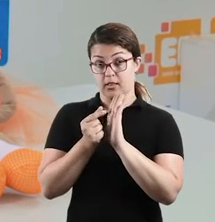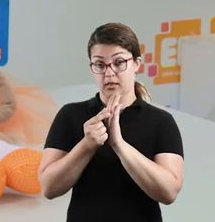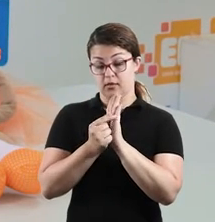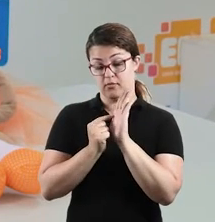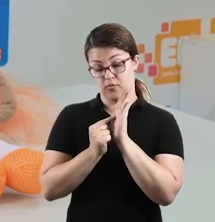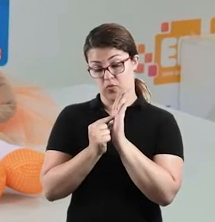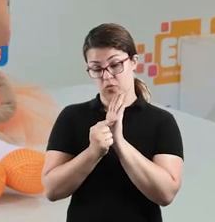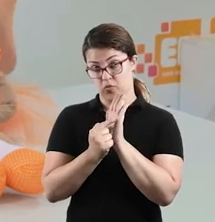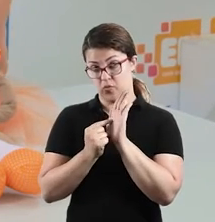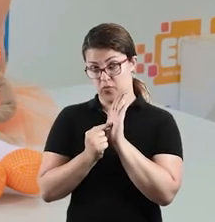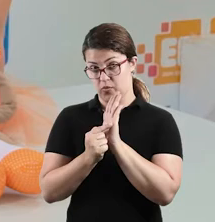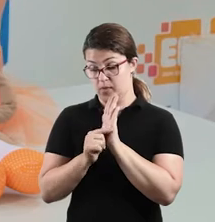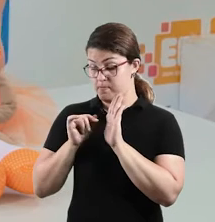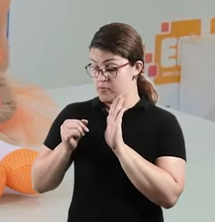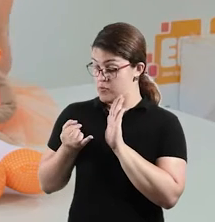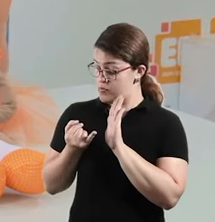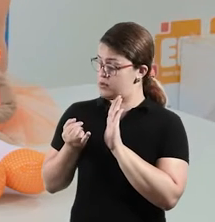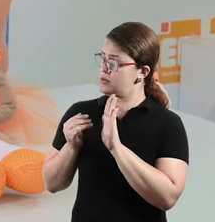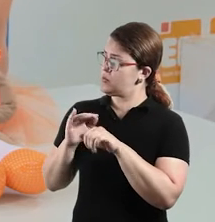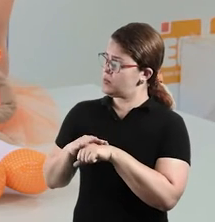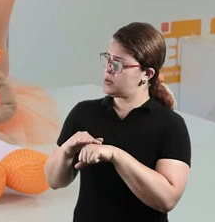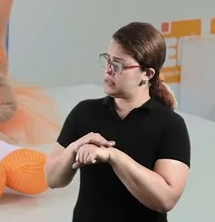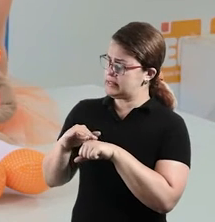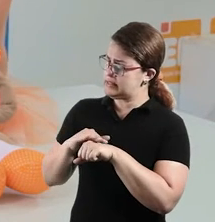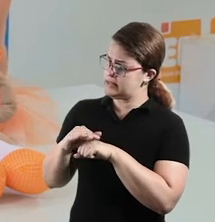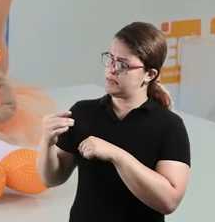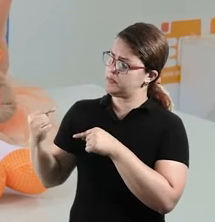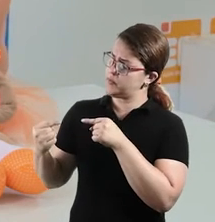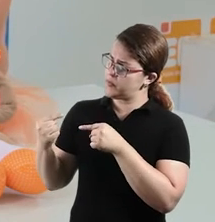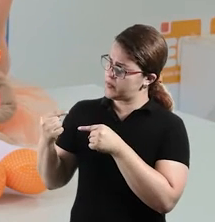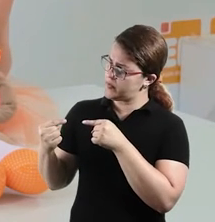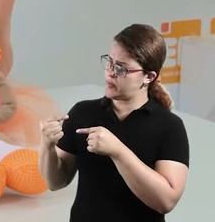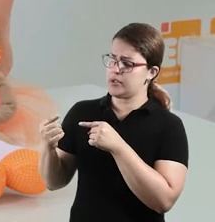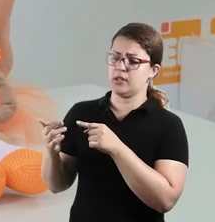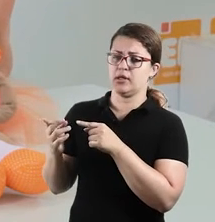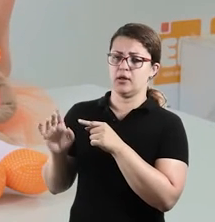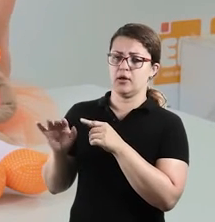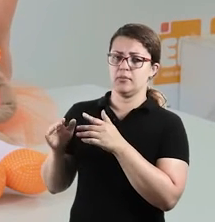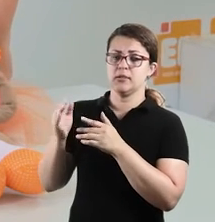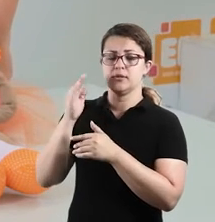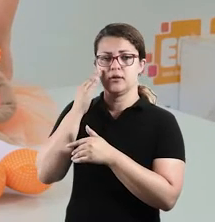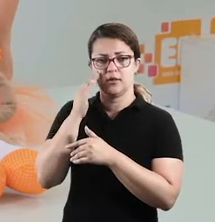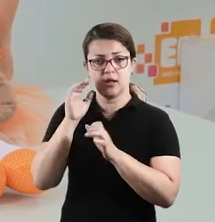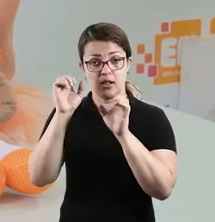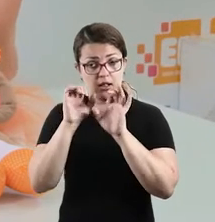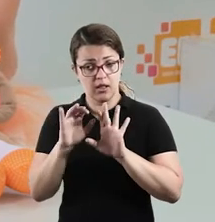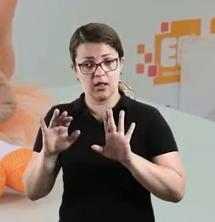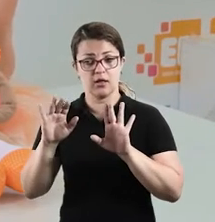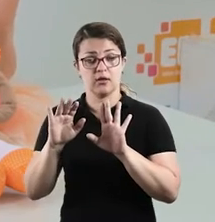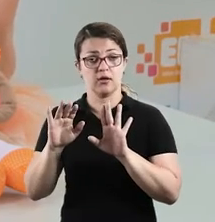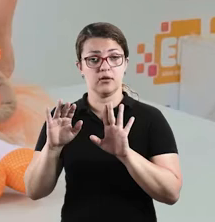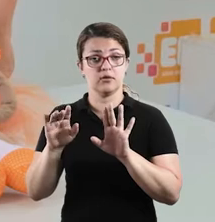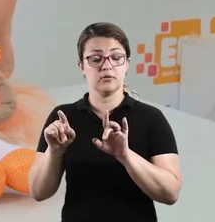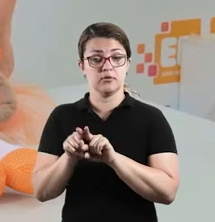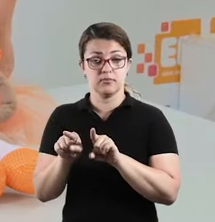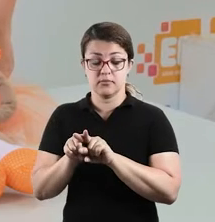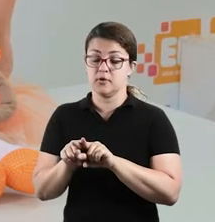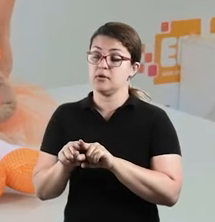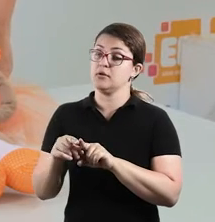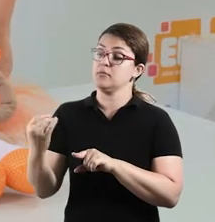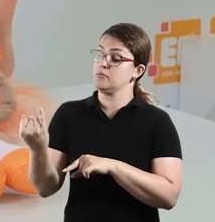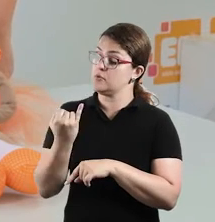as palavras. Aproveite também para conversar sobre o texto com a criança para ver sua compreensão e destaque